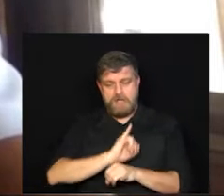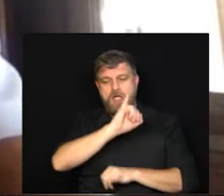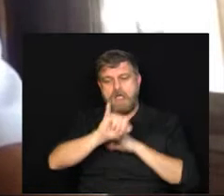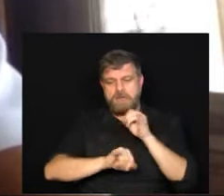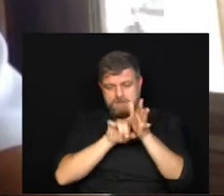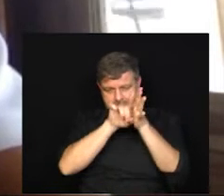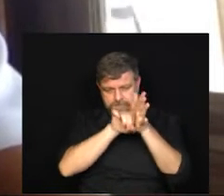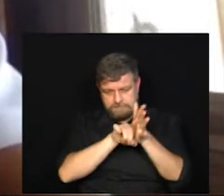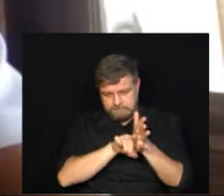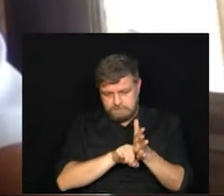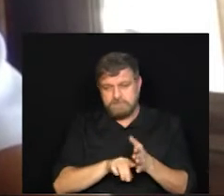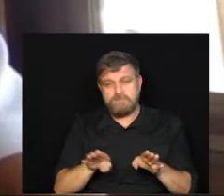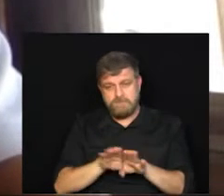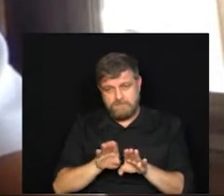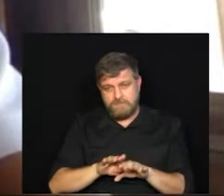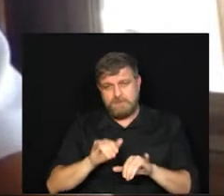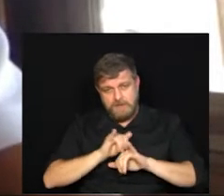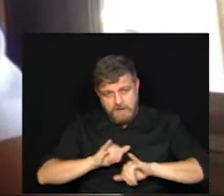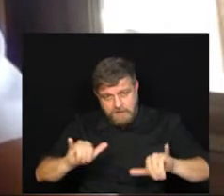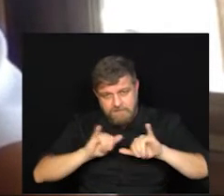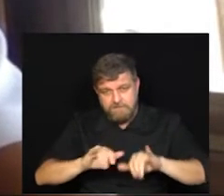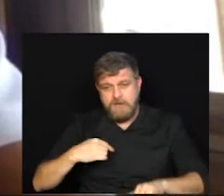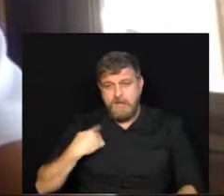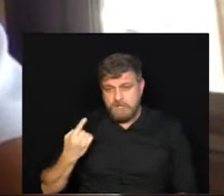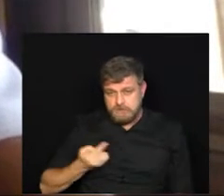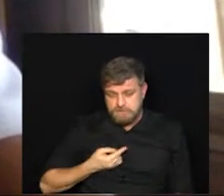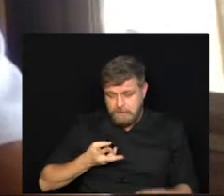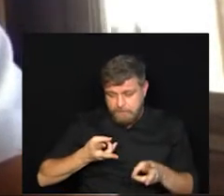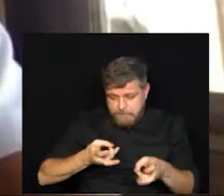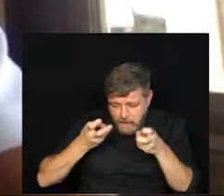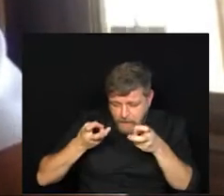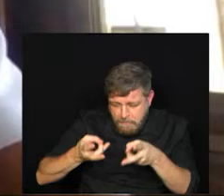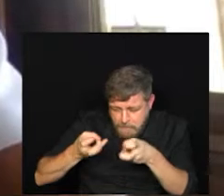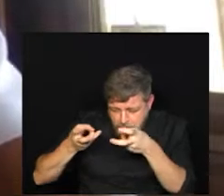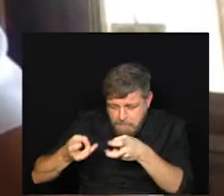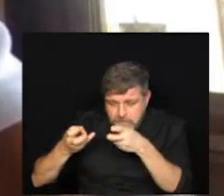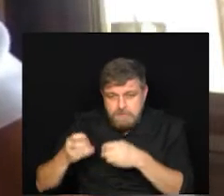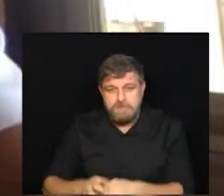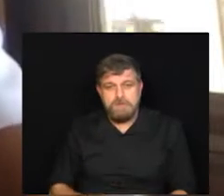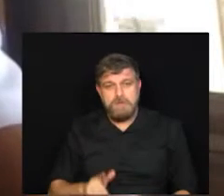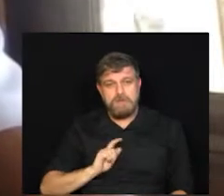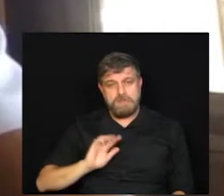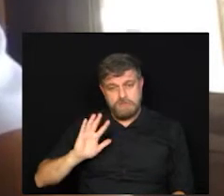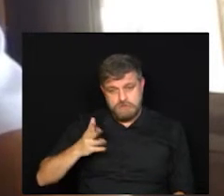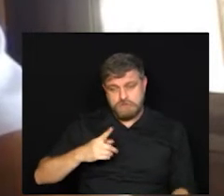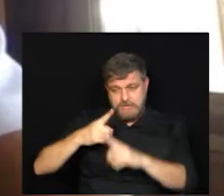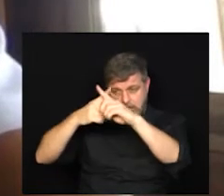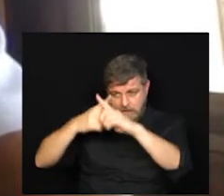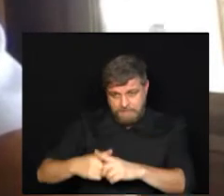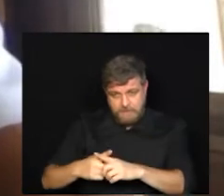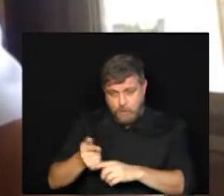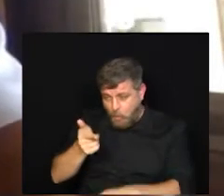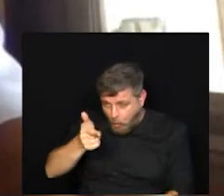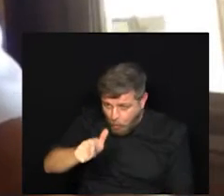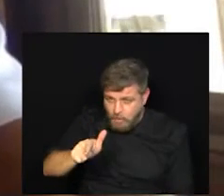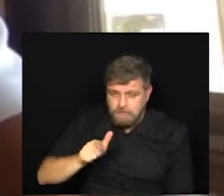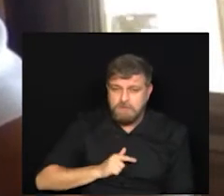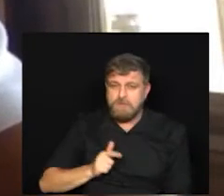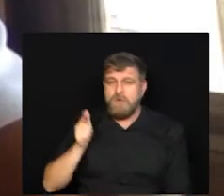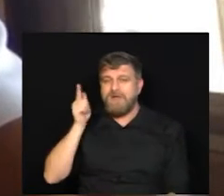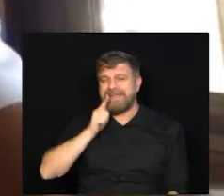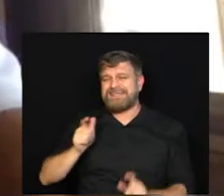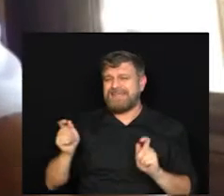a gente como já sabe que vem competindo, a gente já vai olhando, geralmente como já competiu outras vezes, daí a gente